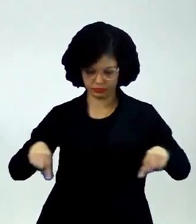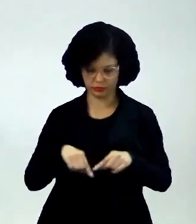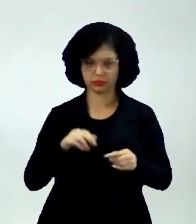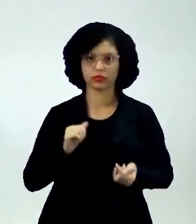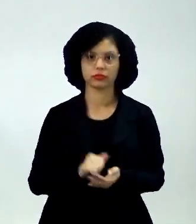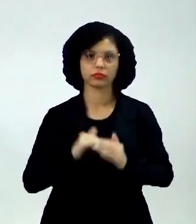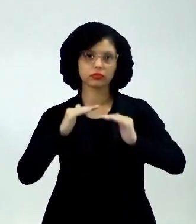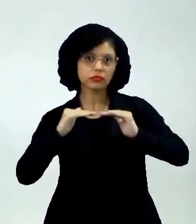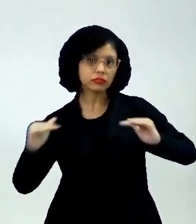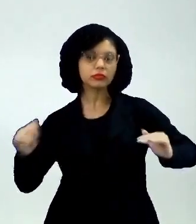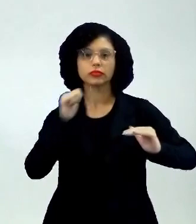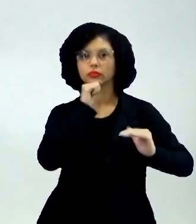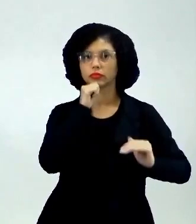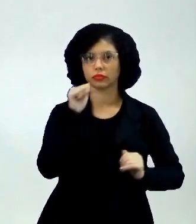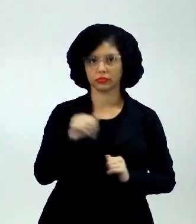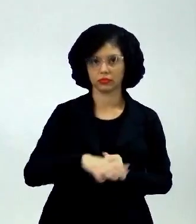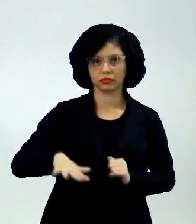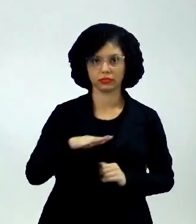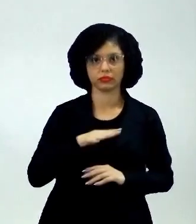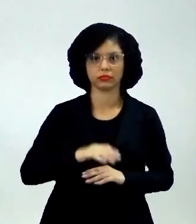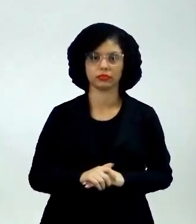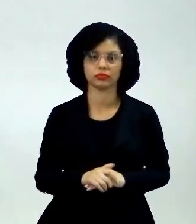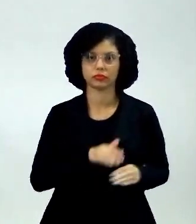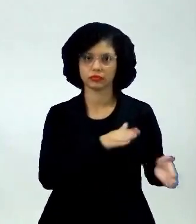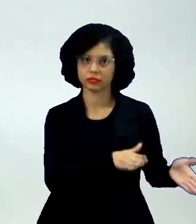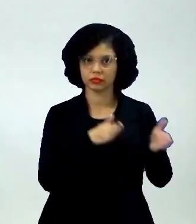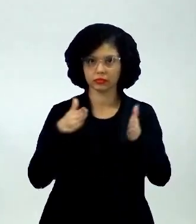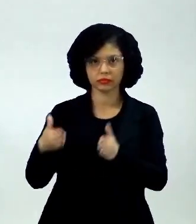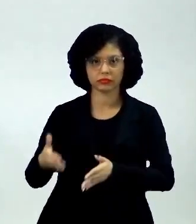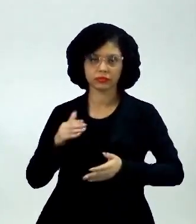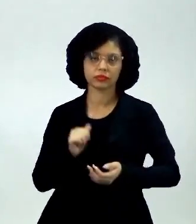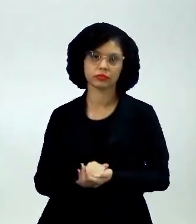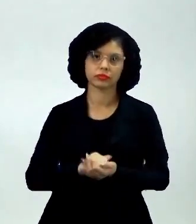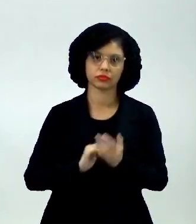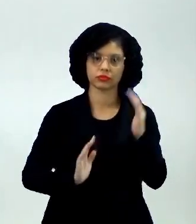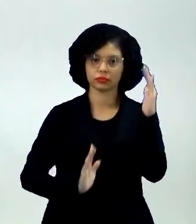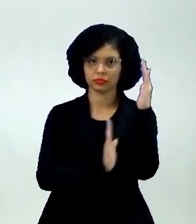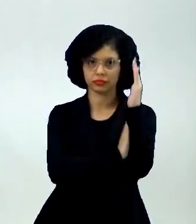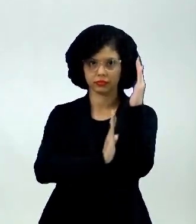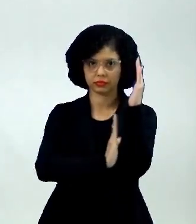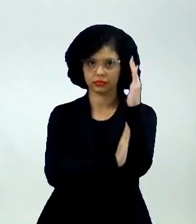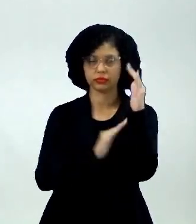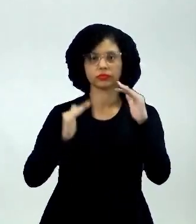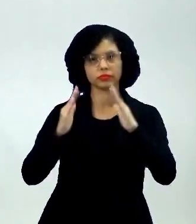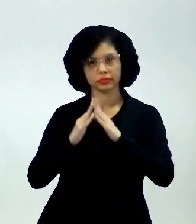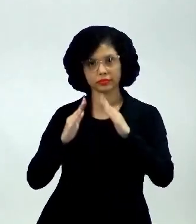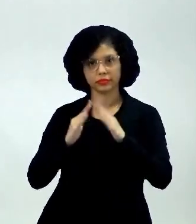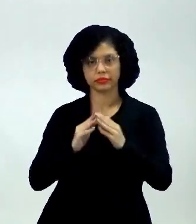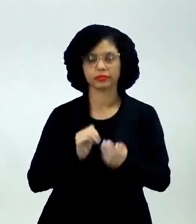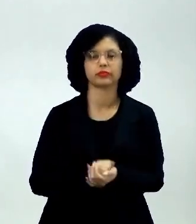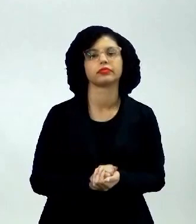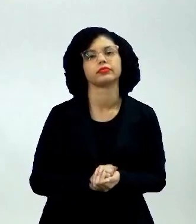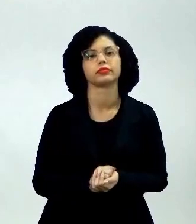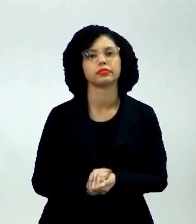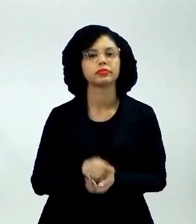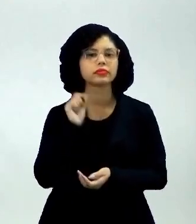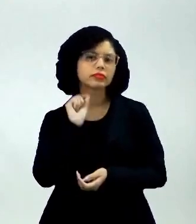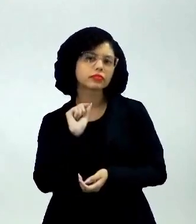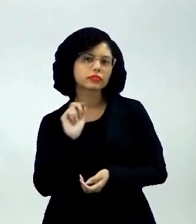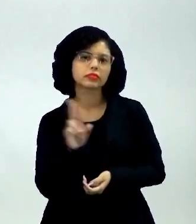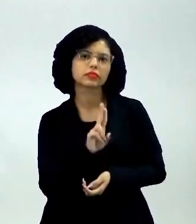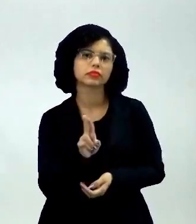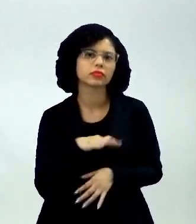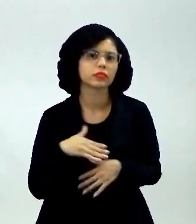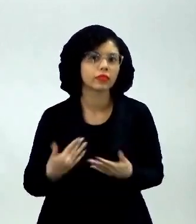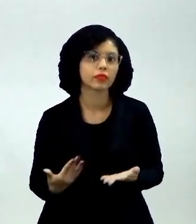da superfície, é a área. E a parte das paredes da sua casa, nós chamamos de quê? Que é a parte